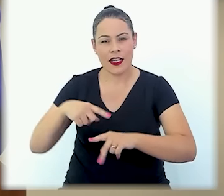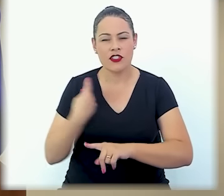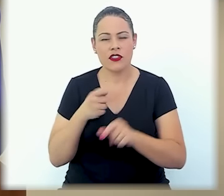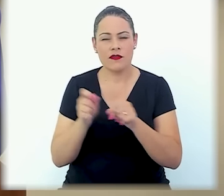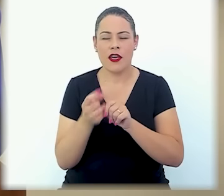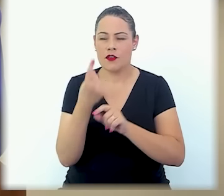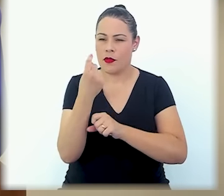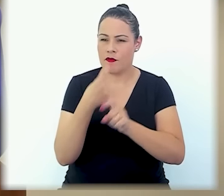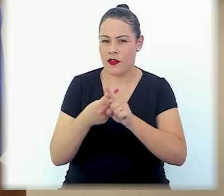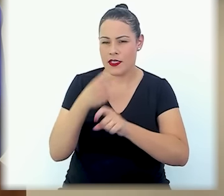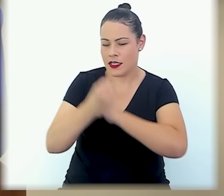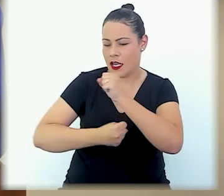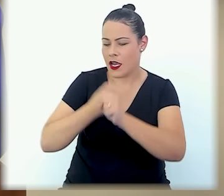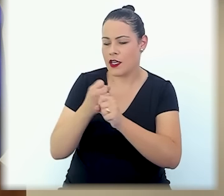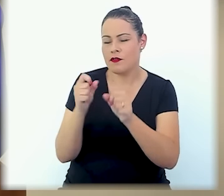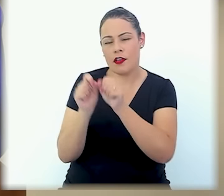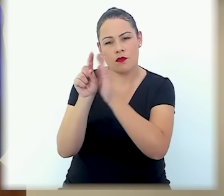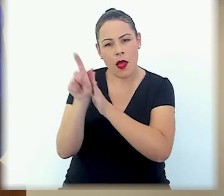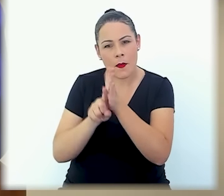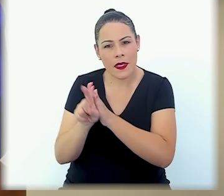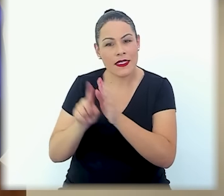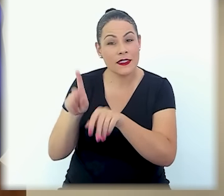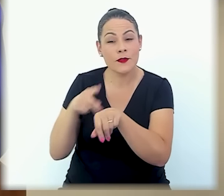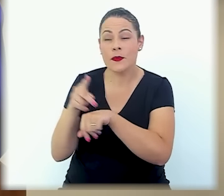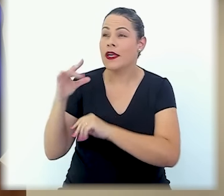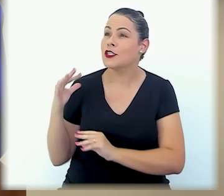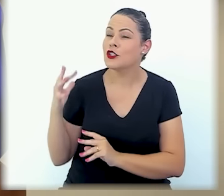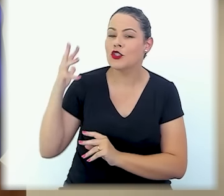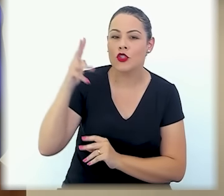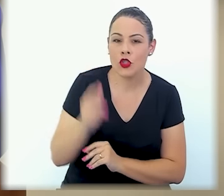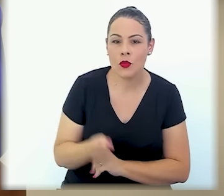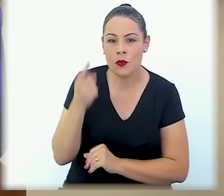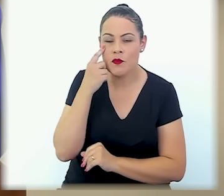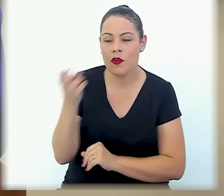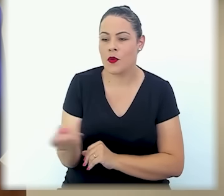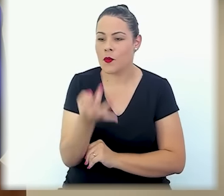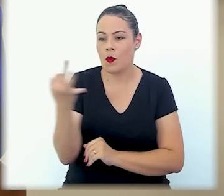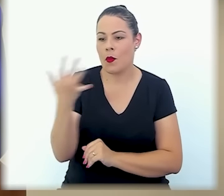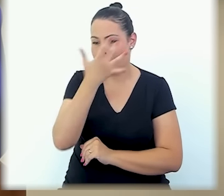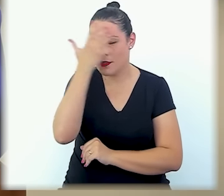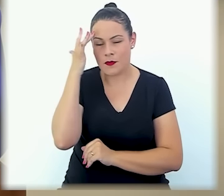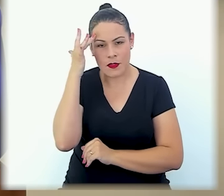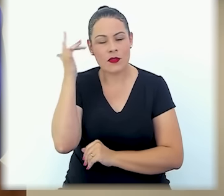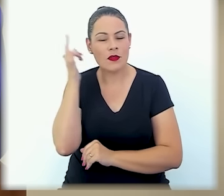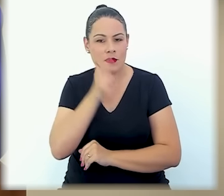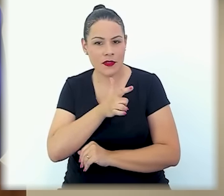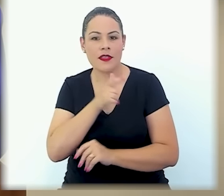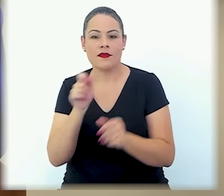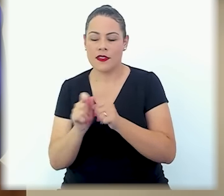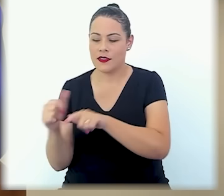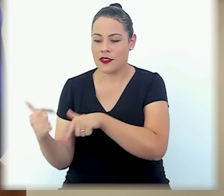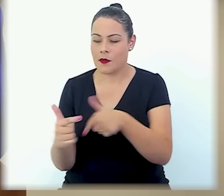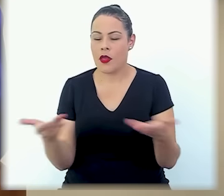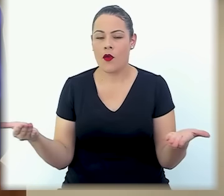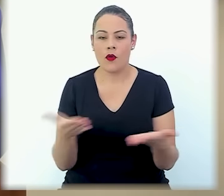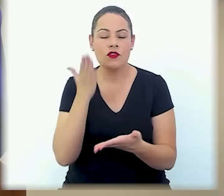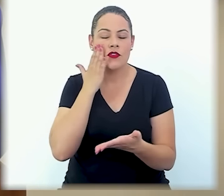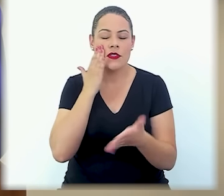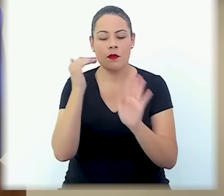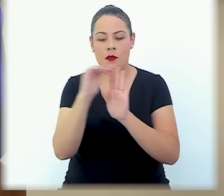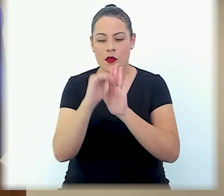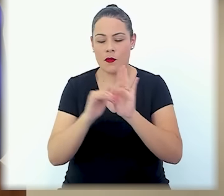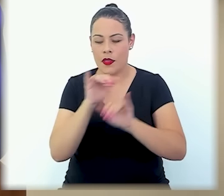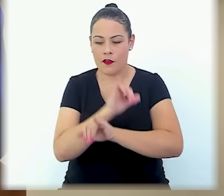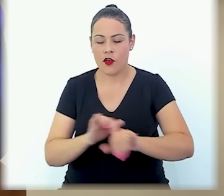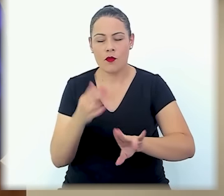a gente faz, na verdade, uma pesquisa no país inteiro, né, levantamento dos catadores e catadoras para chegar nesse número, que é hoje esse Atlas,